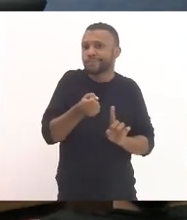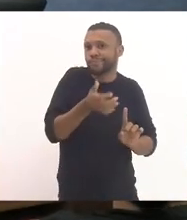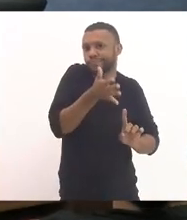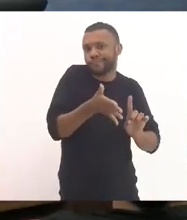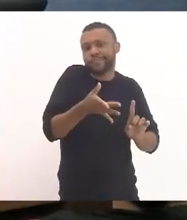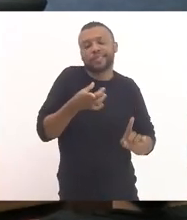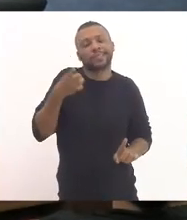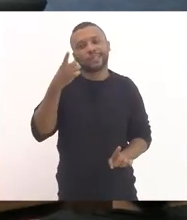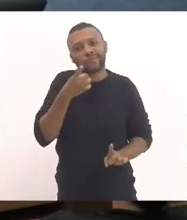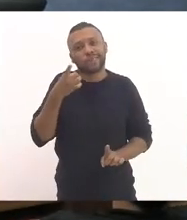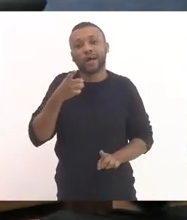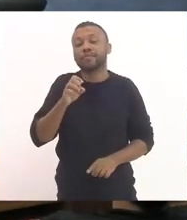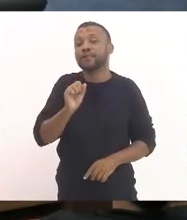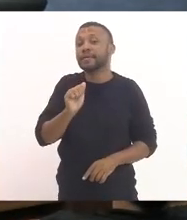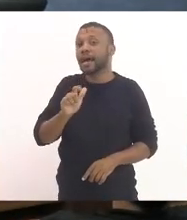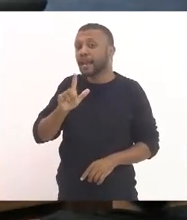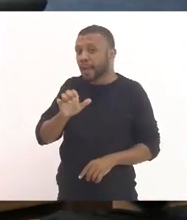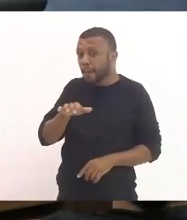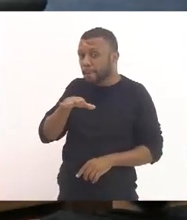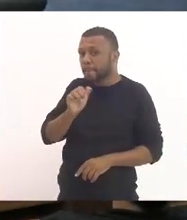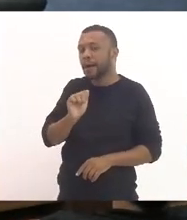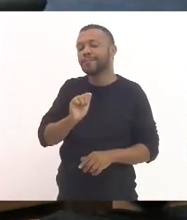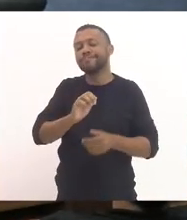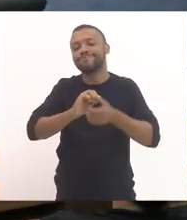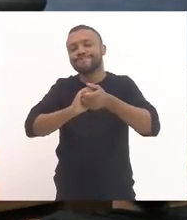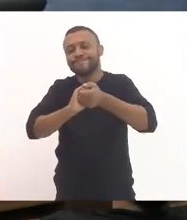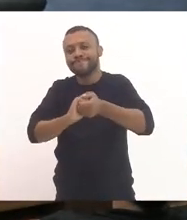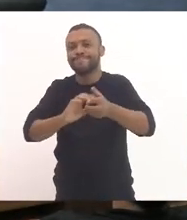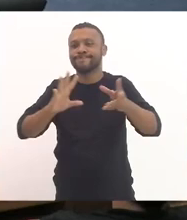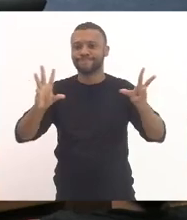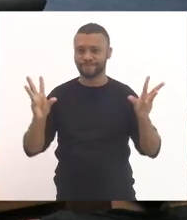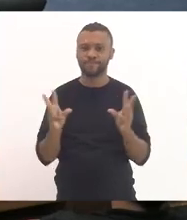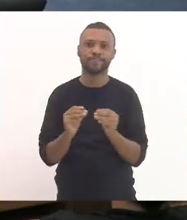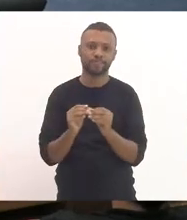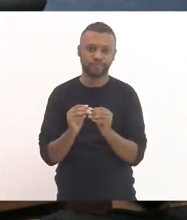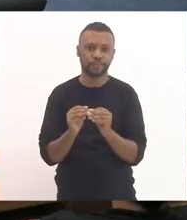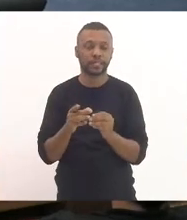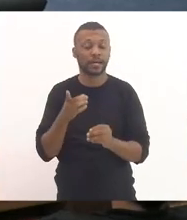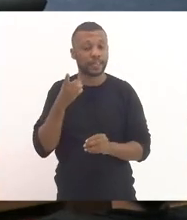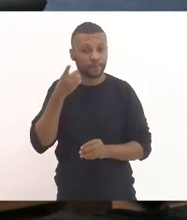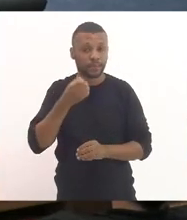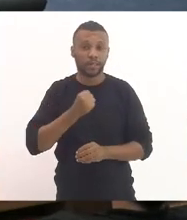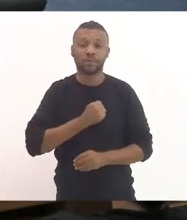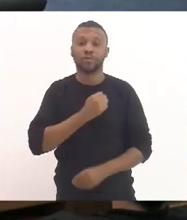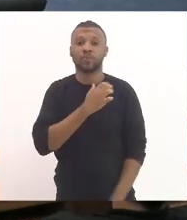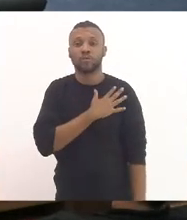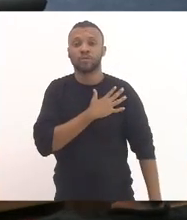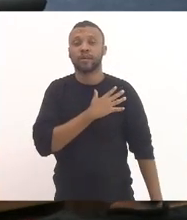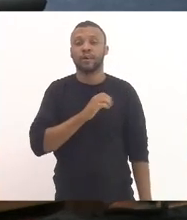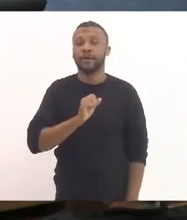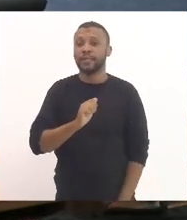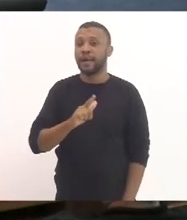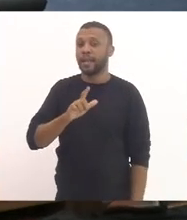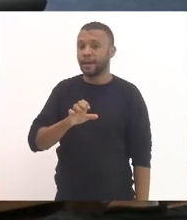o meu amigo deputado Salema fazer uma saudação Boa tarde Coronel Salema